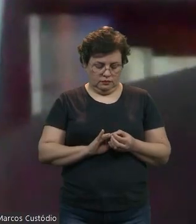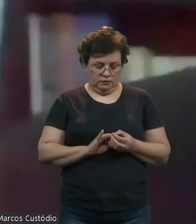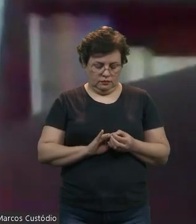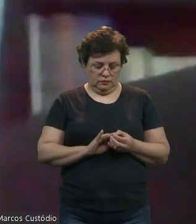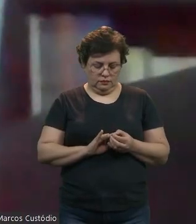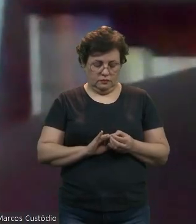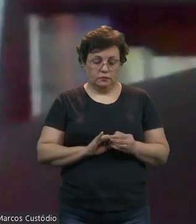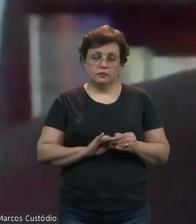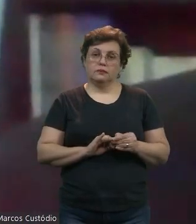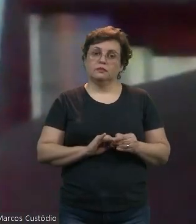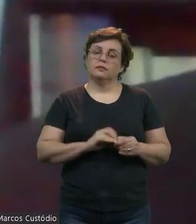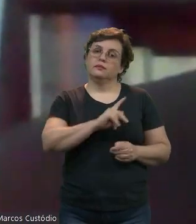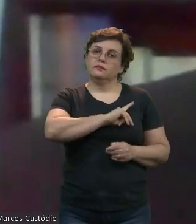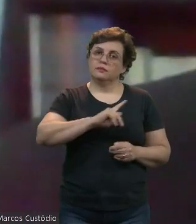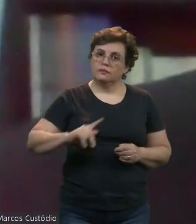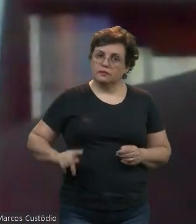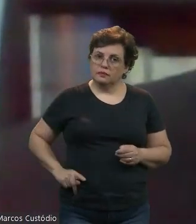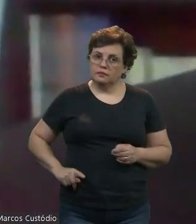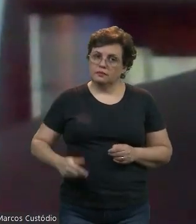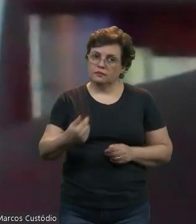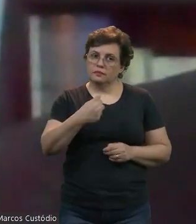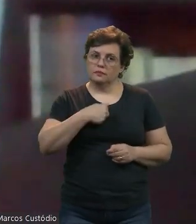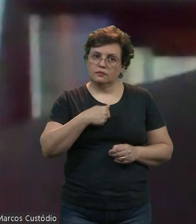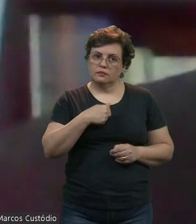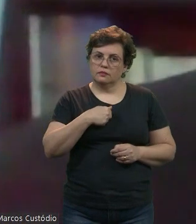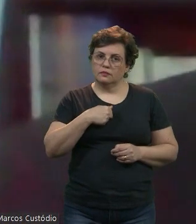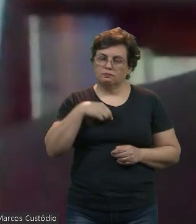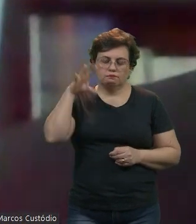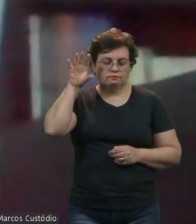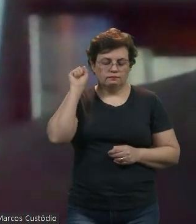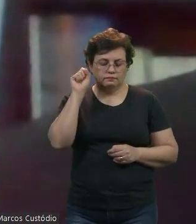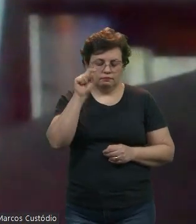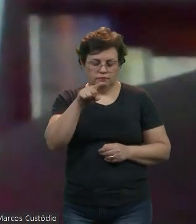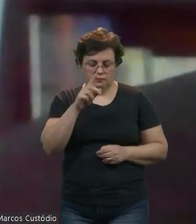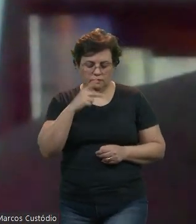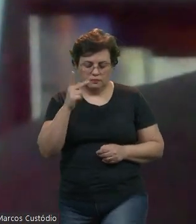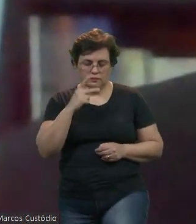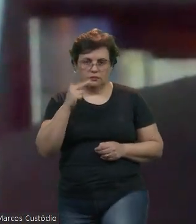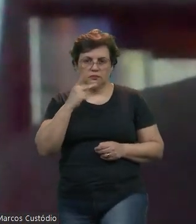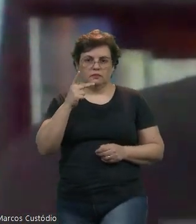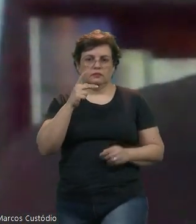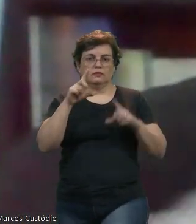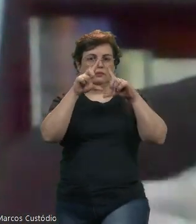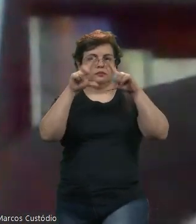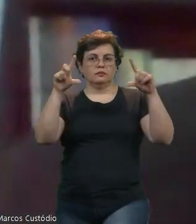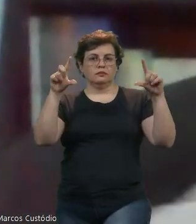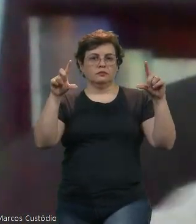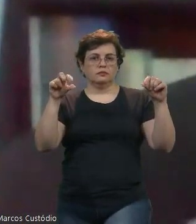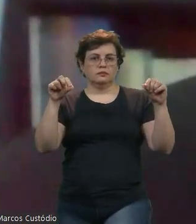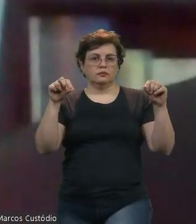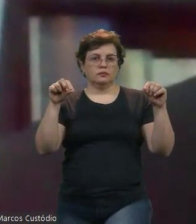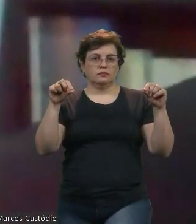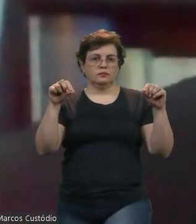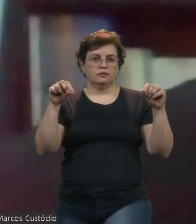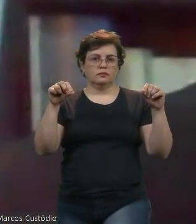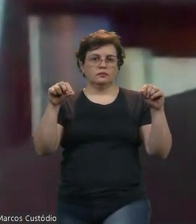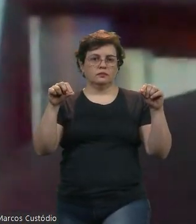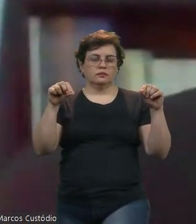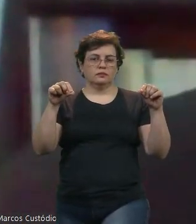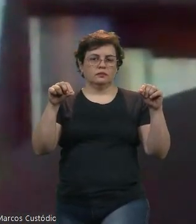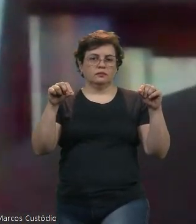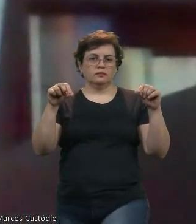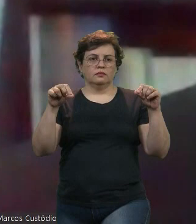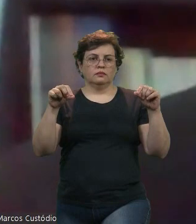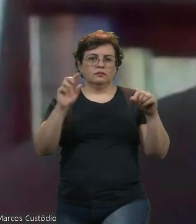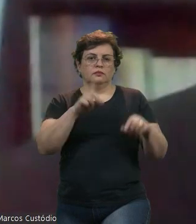Basicamente, senhor presidente, eu ouvi Vossa Excelência dizer uma frase, uma parte do seu discurso,